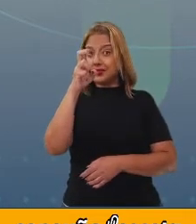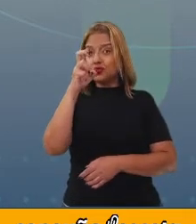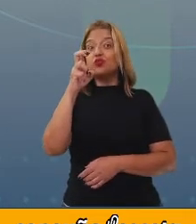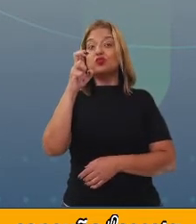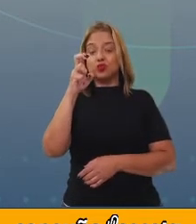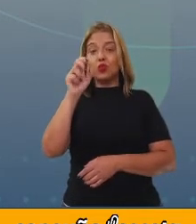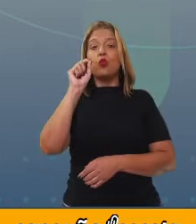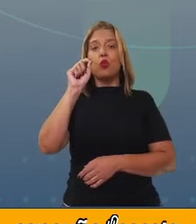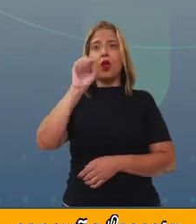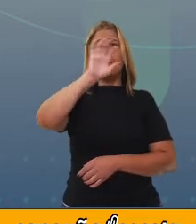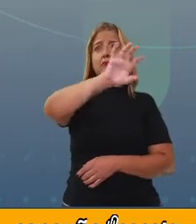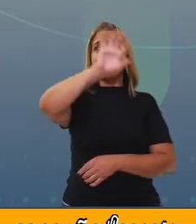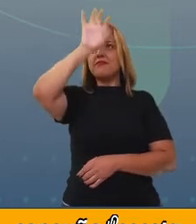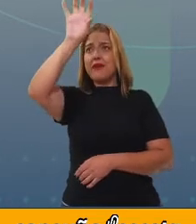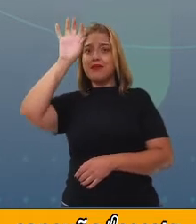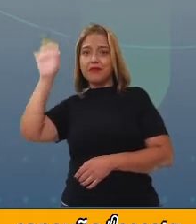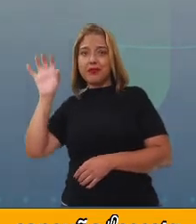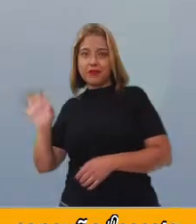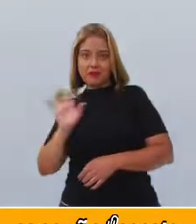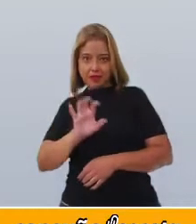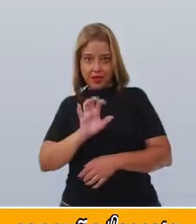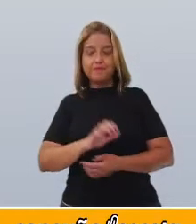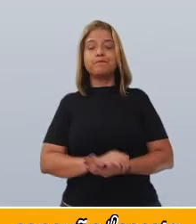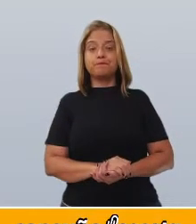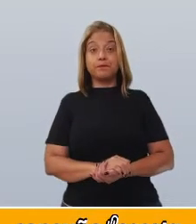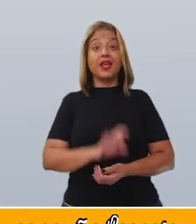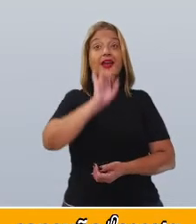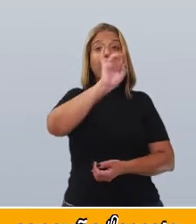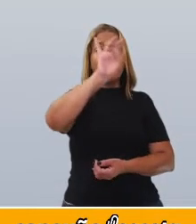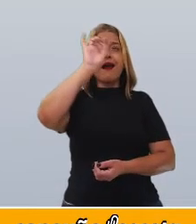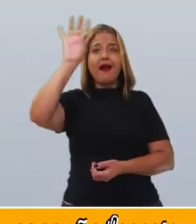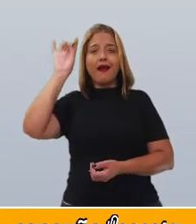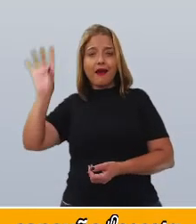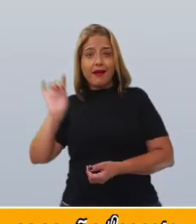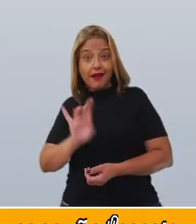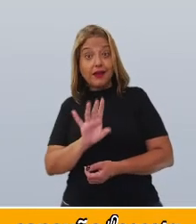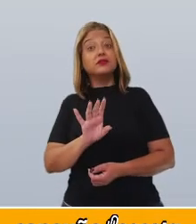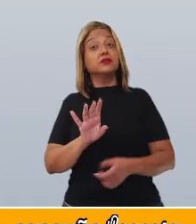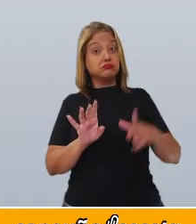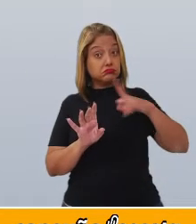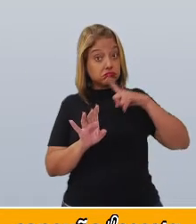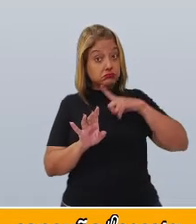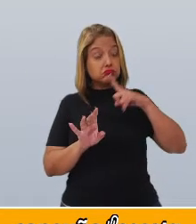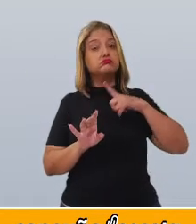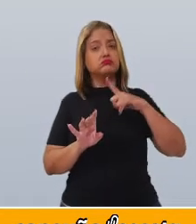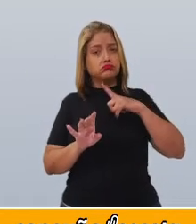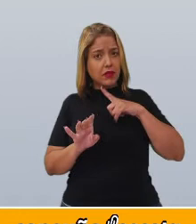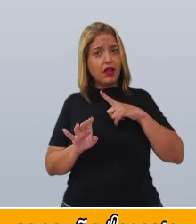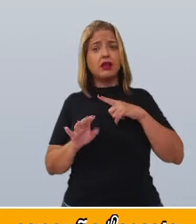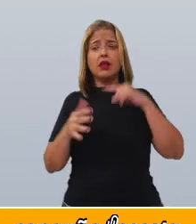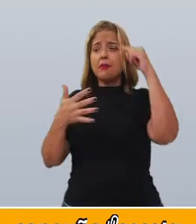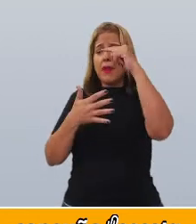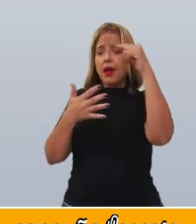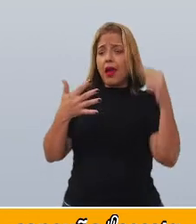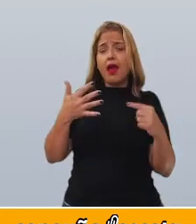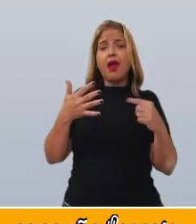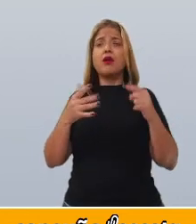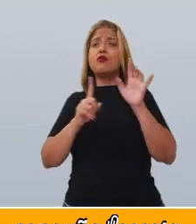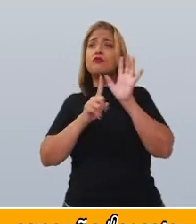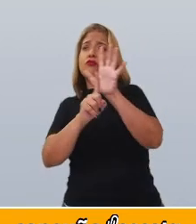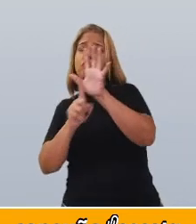regiões. E cada uma dessas regiões tem aspectos